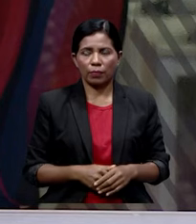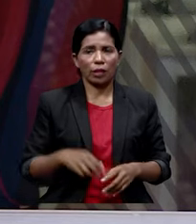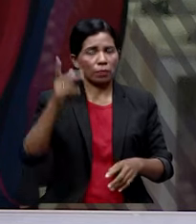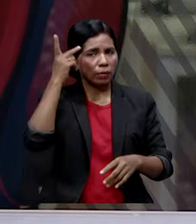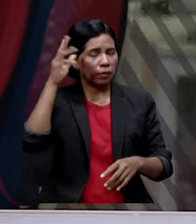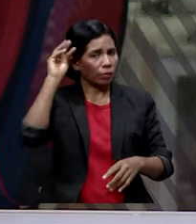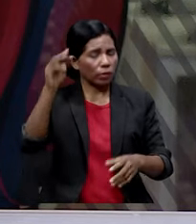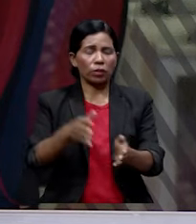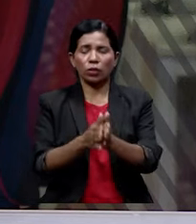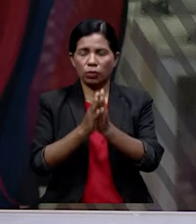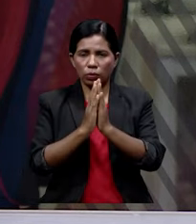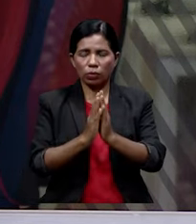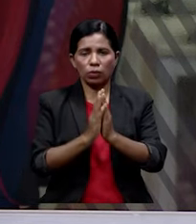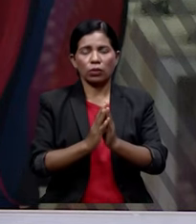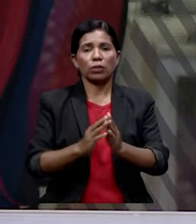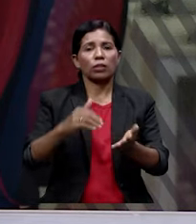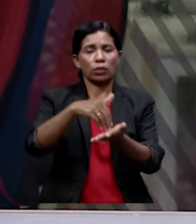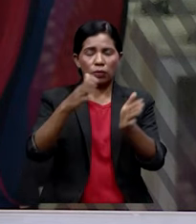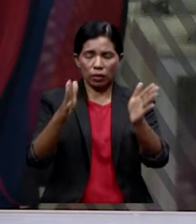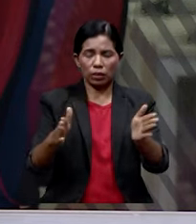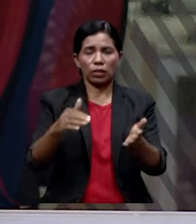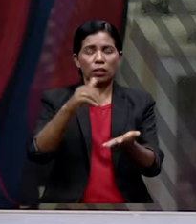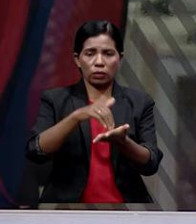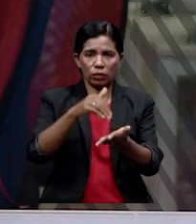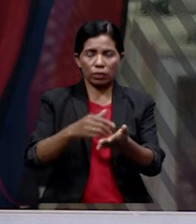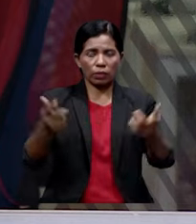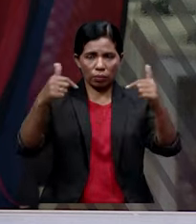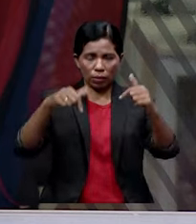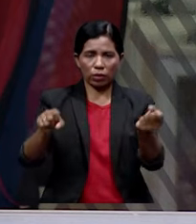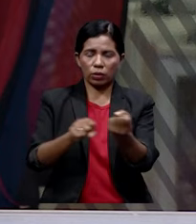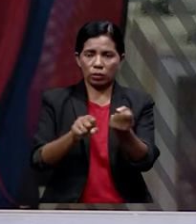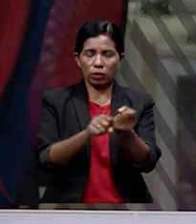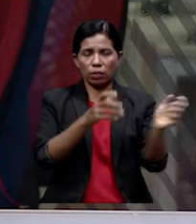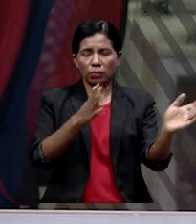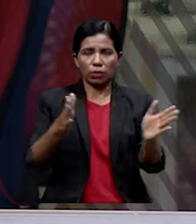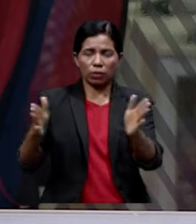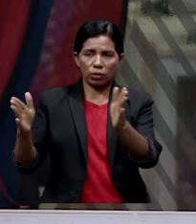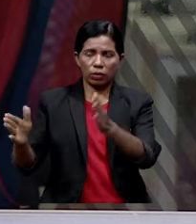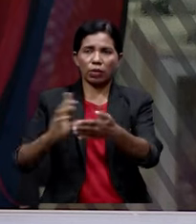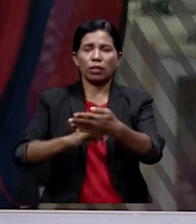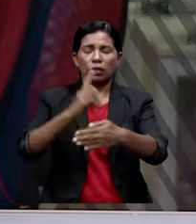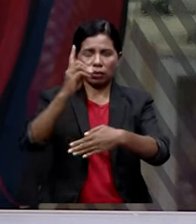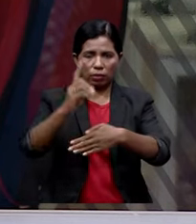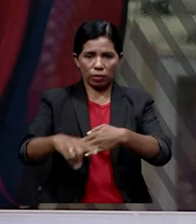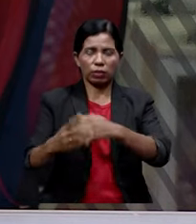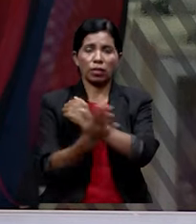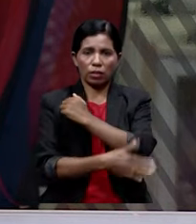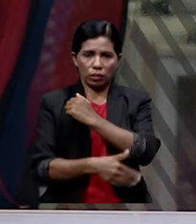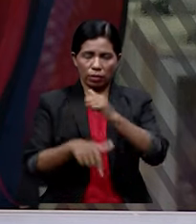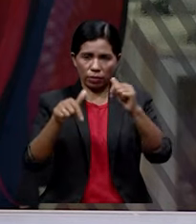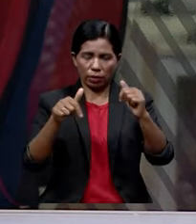Primeiro-Ministro do Bolseiro de Reito Sirat Estuda Makas, não é filha mais, ele contribui para o processo de desenvolvimento e a relar.